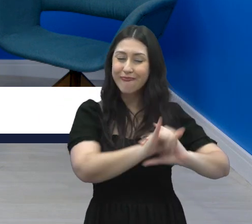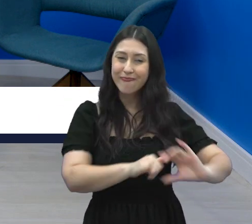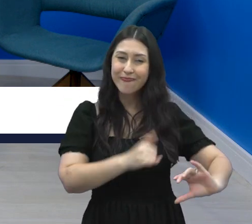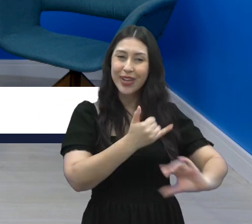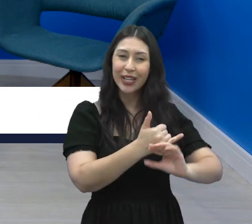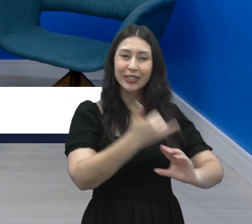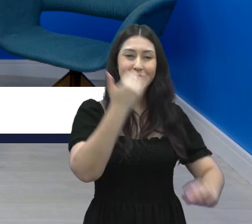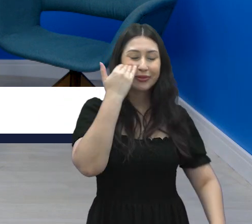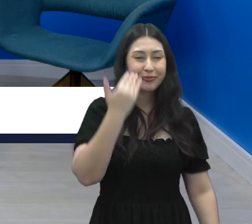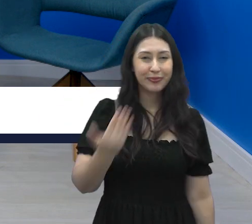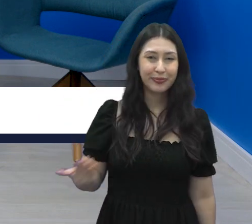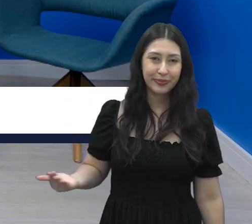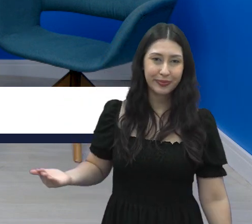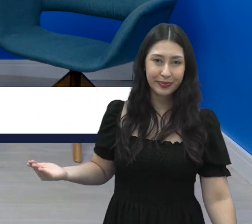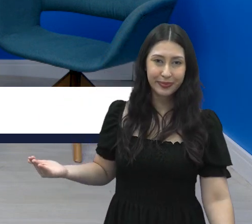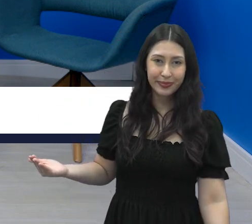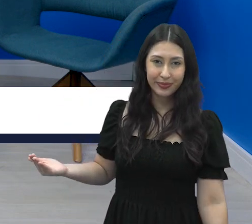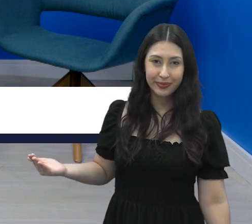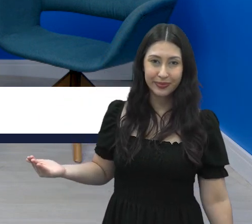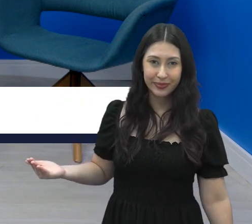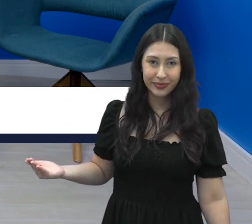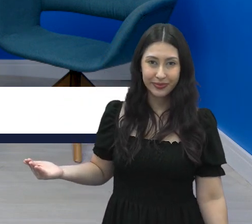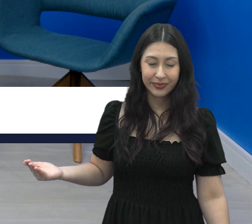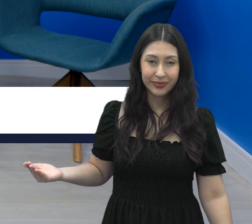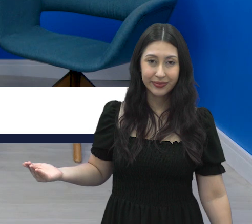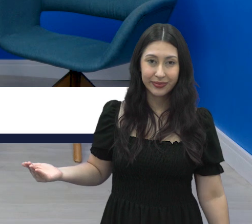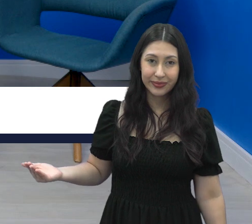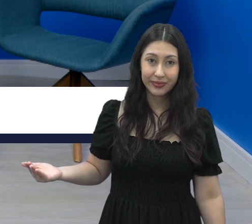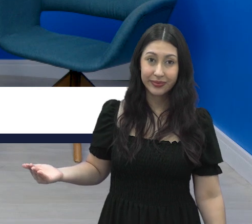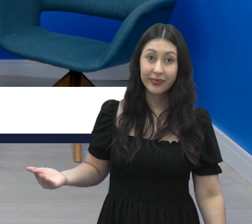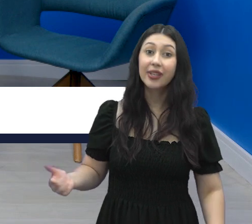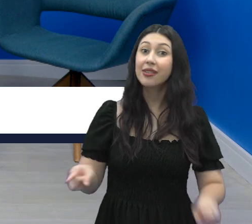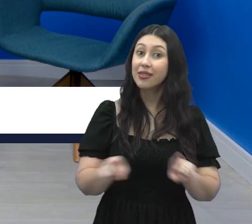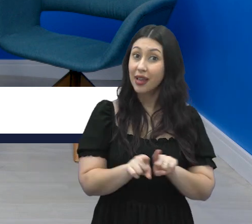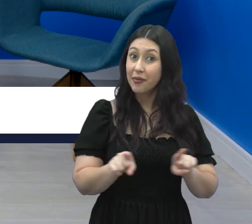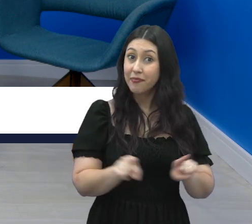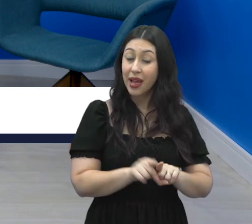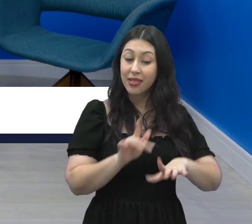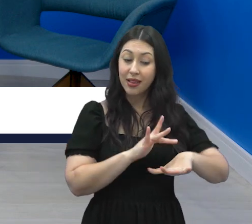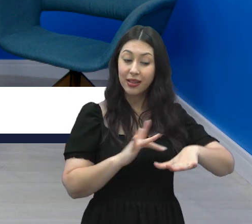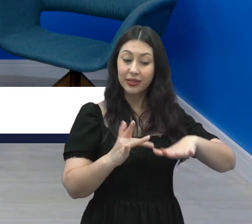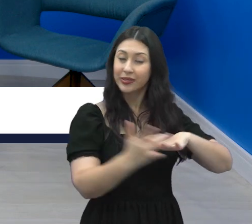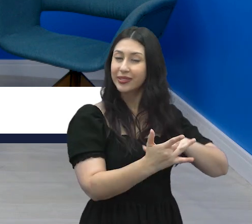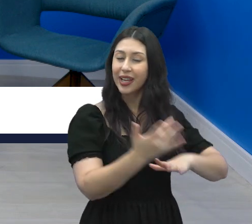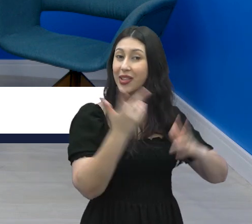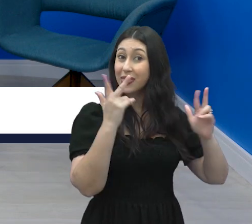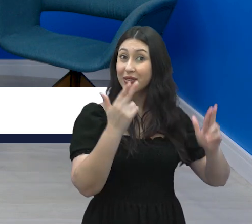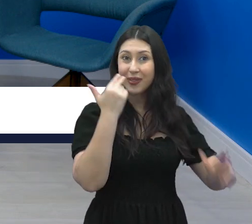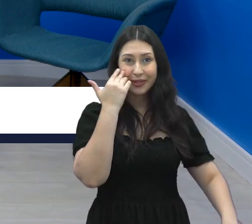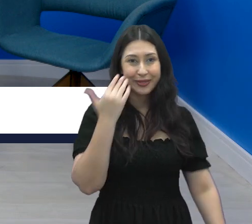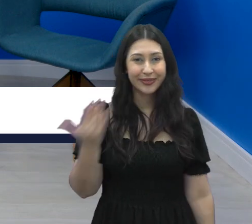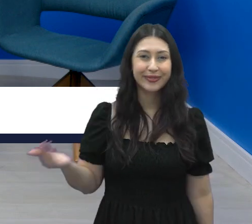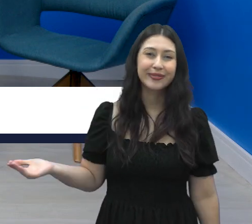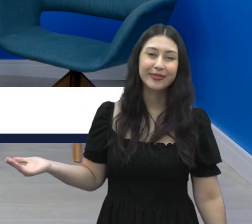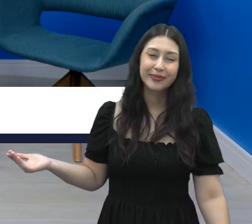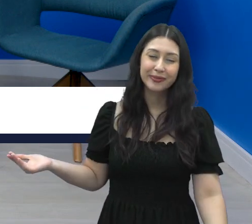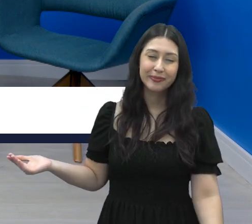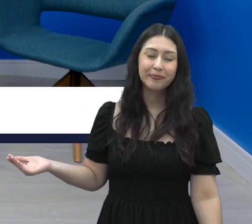acompanhar pelo YouTube, é o youtube.com/TV Câmara SJC. Nós também estamos nas redes sociais,